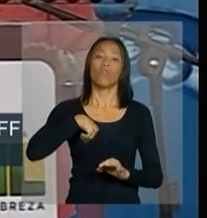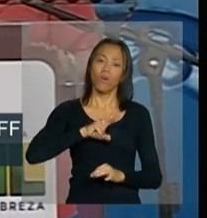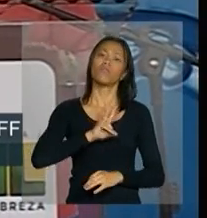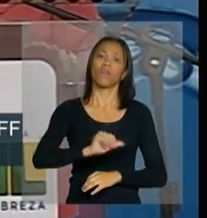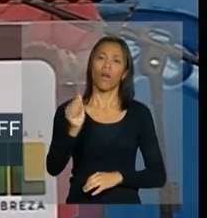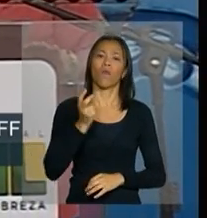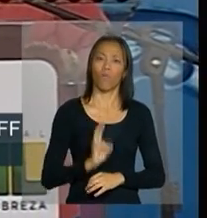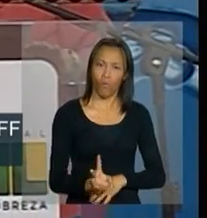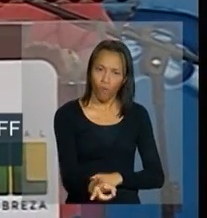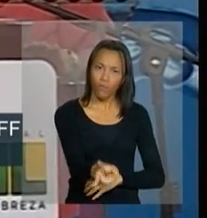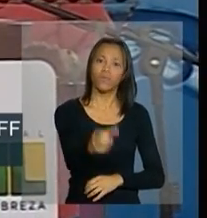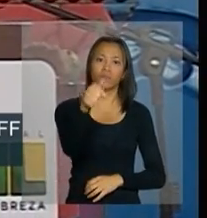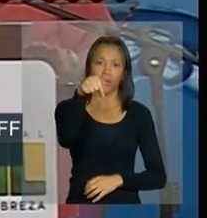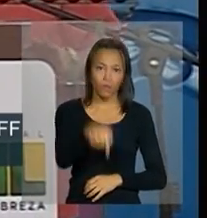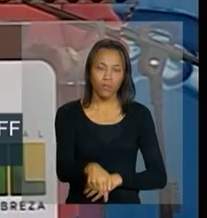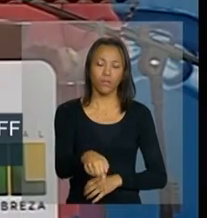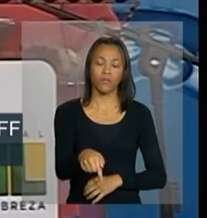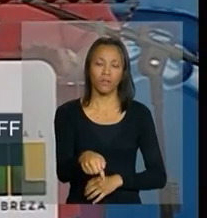continuar aqui